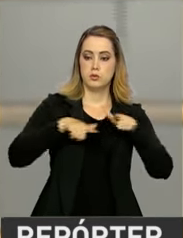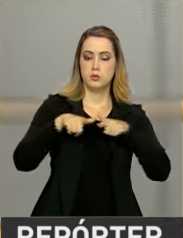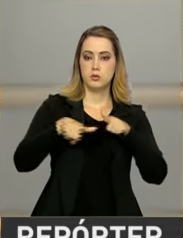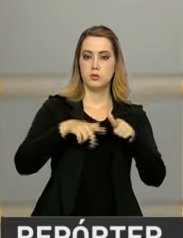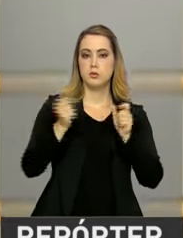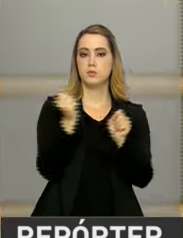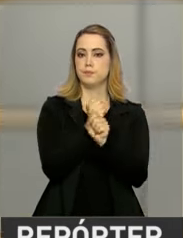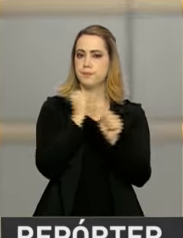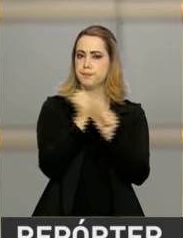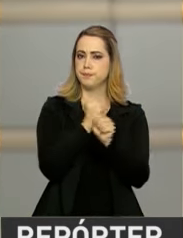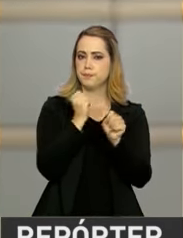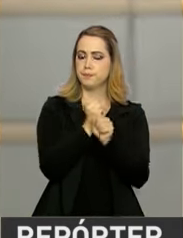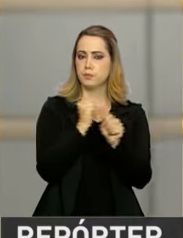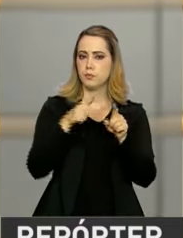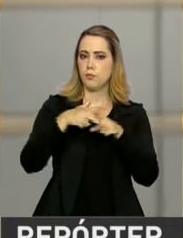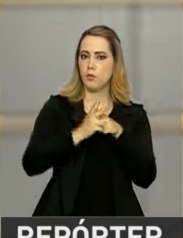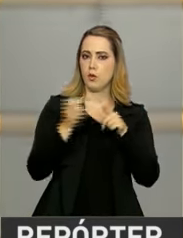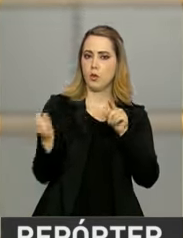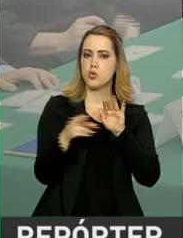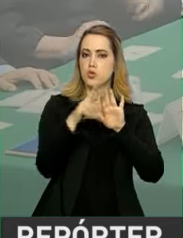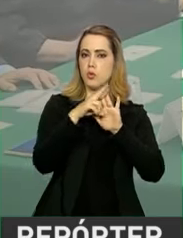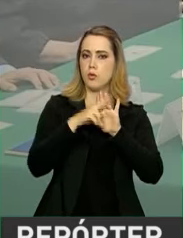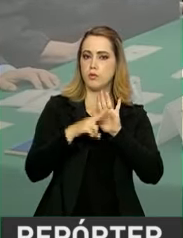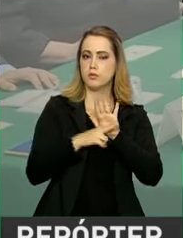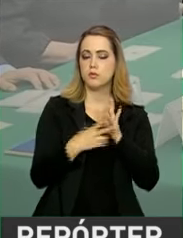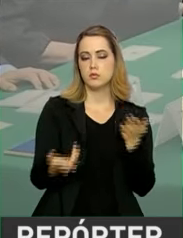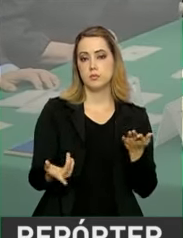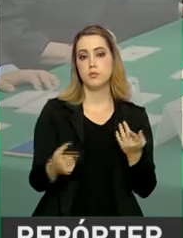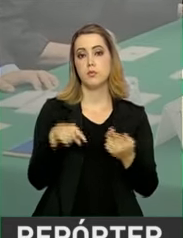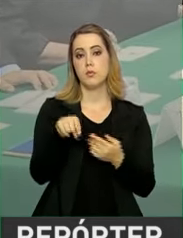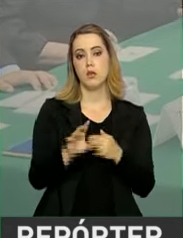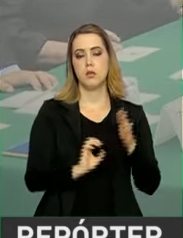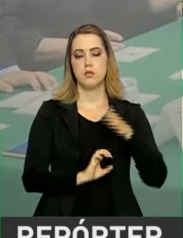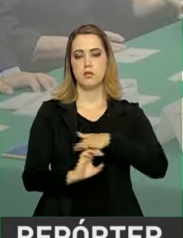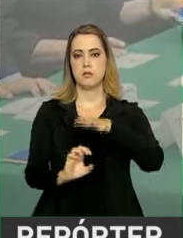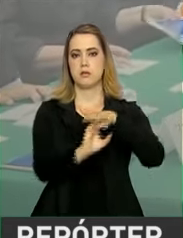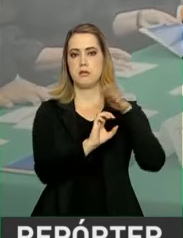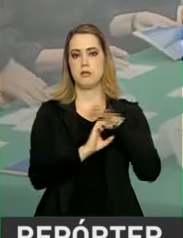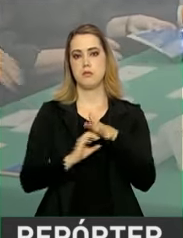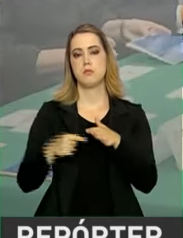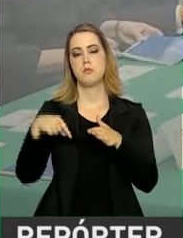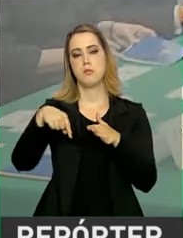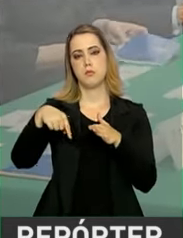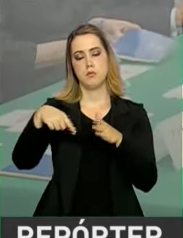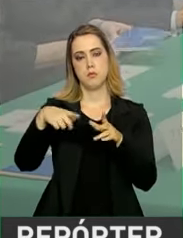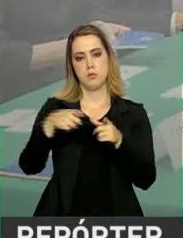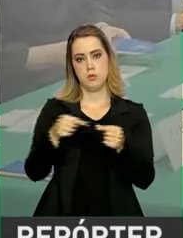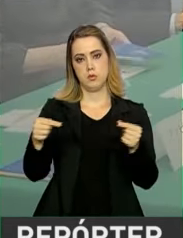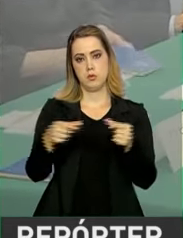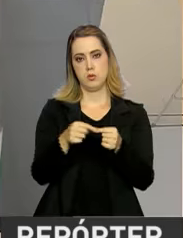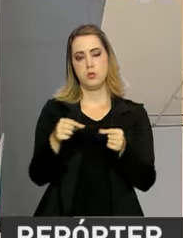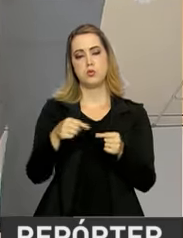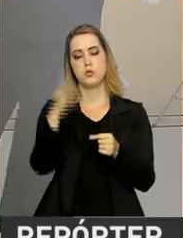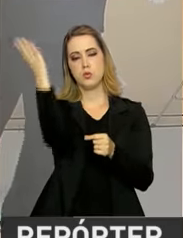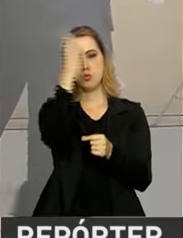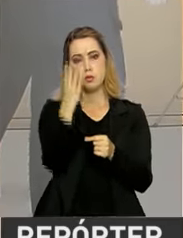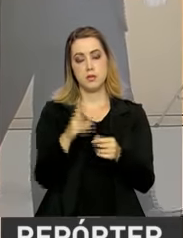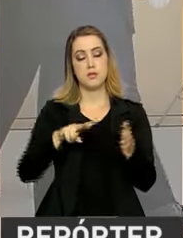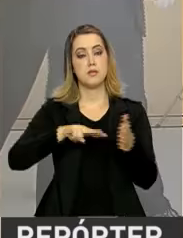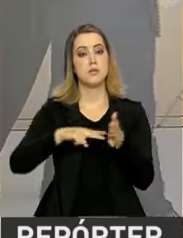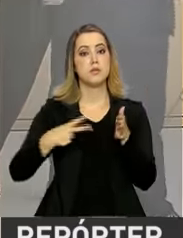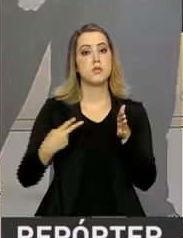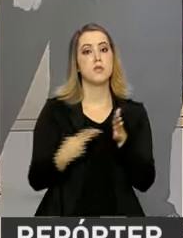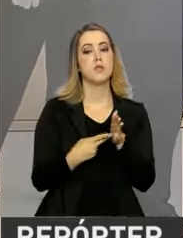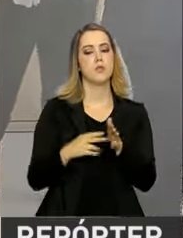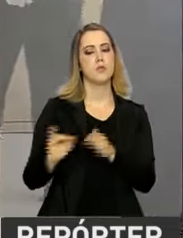brasil segundo x oab para empresas japonesas o brasil representa uma oportunidade e ao final